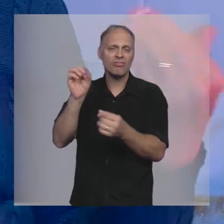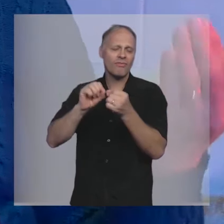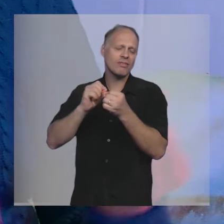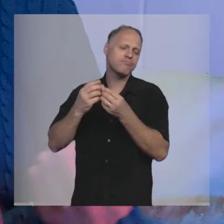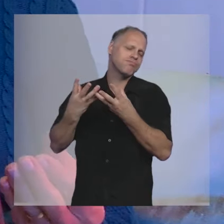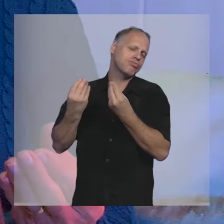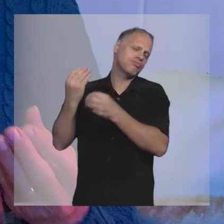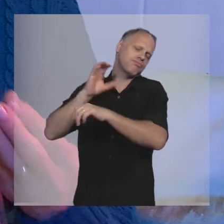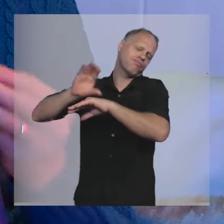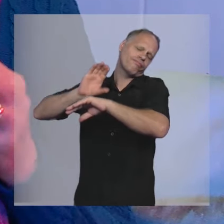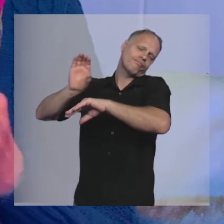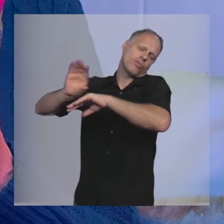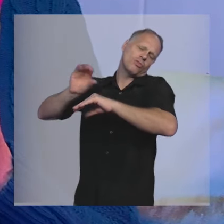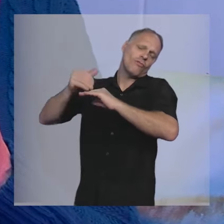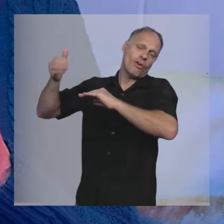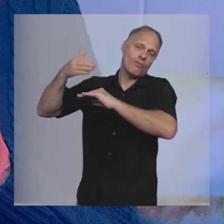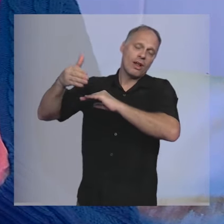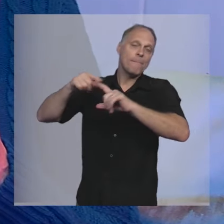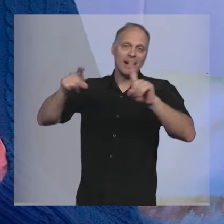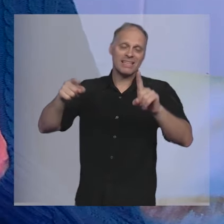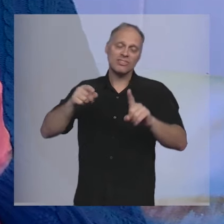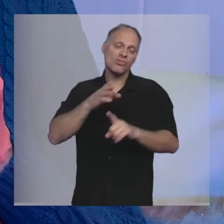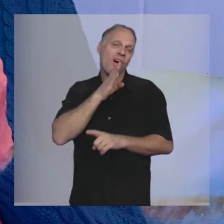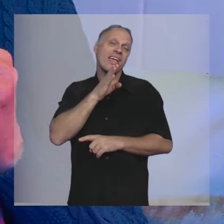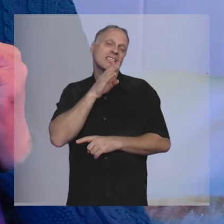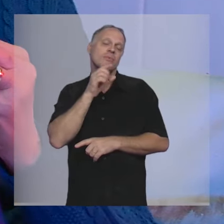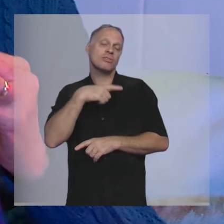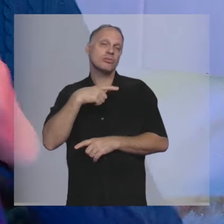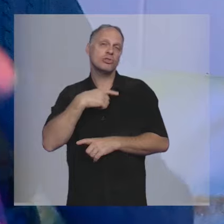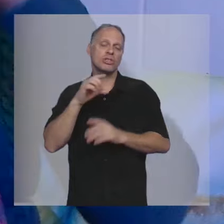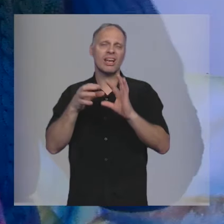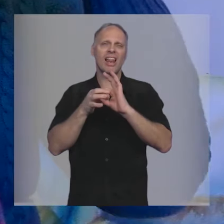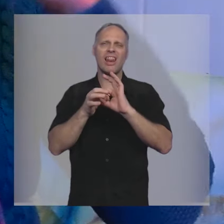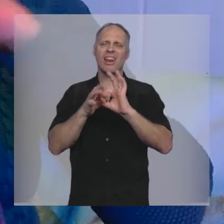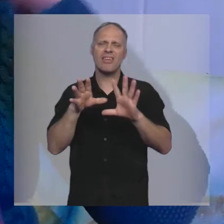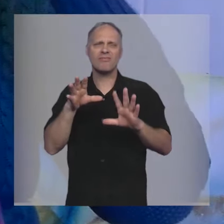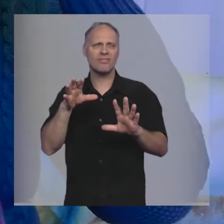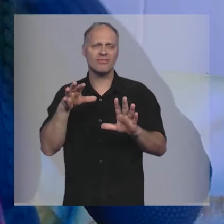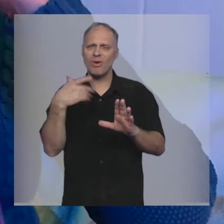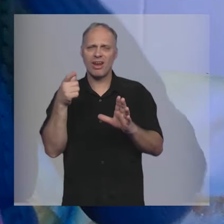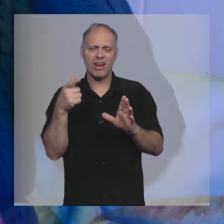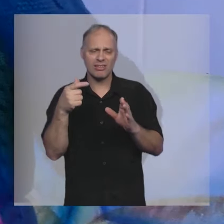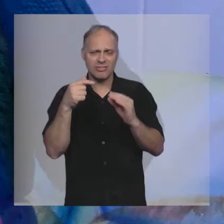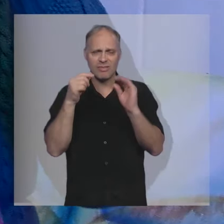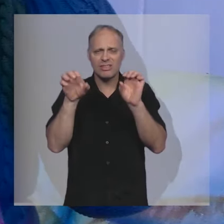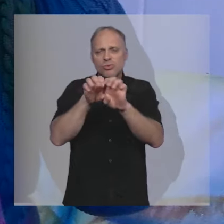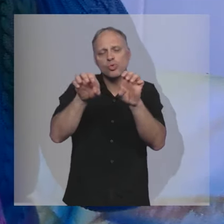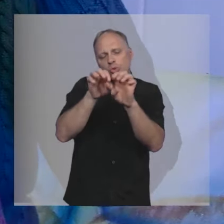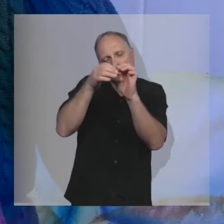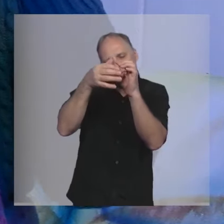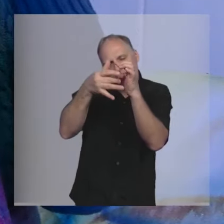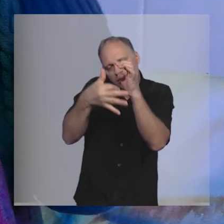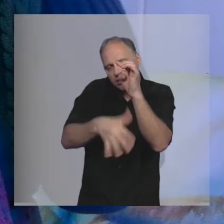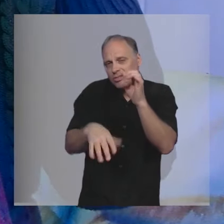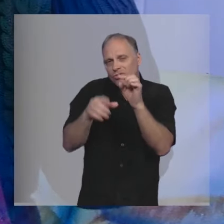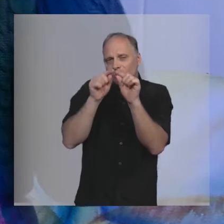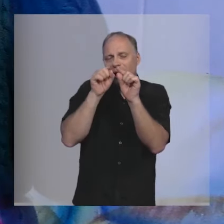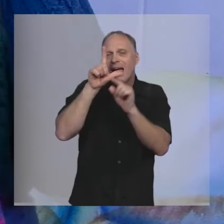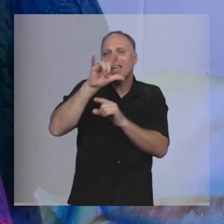tinha feito N cursos, só que os meus conhecimentos eram assim, soltos, sabe? Não havia